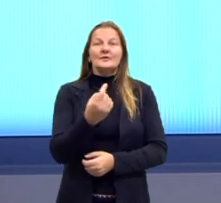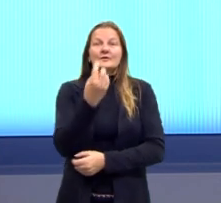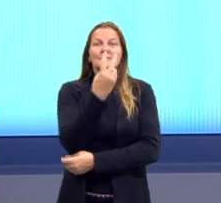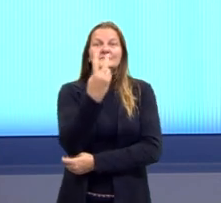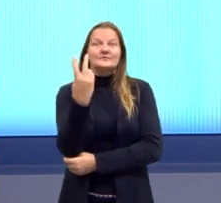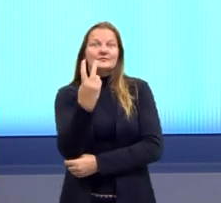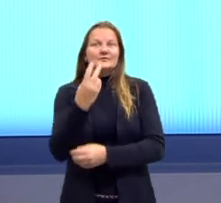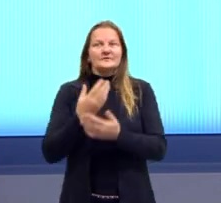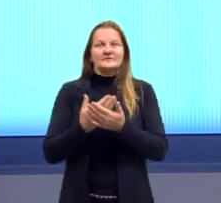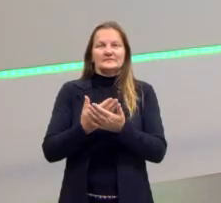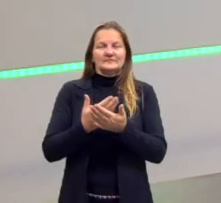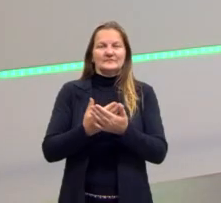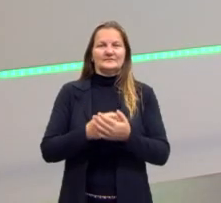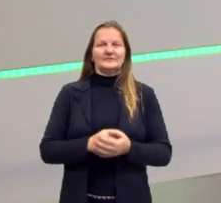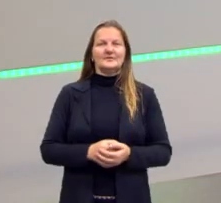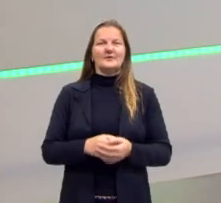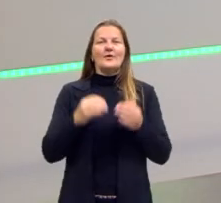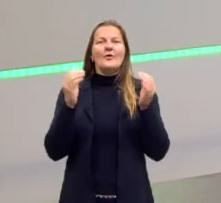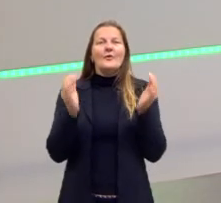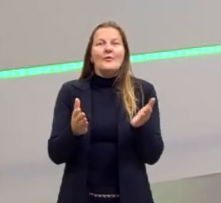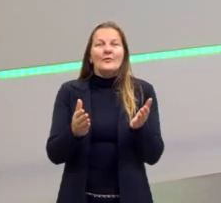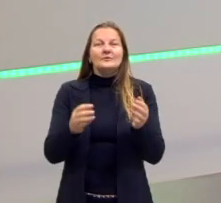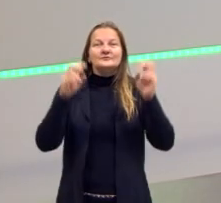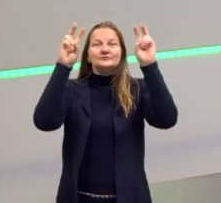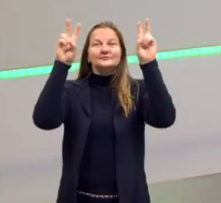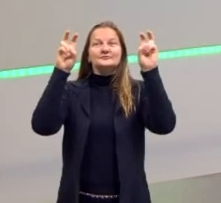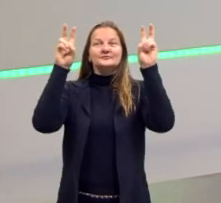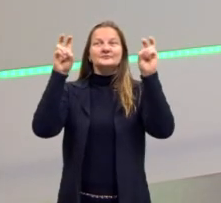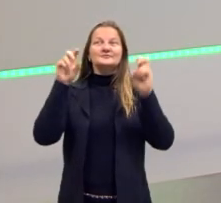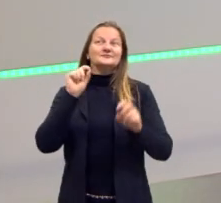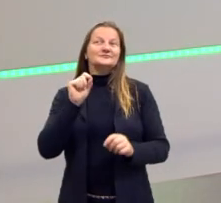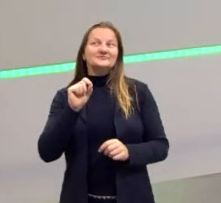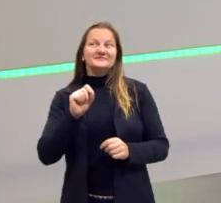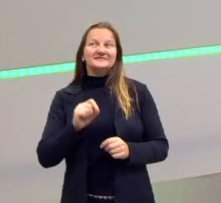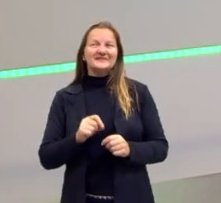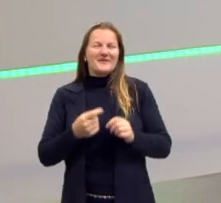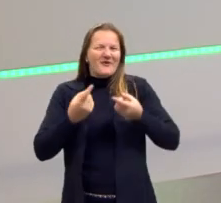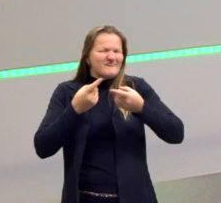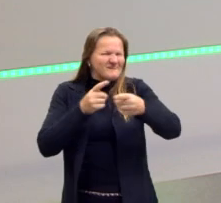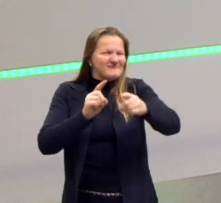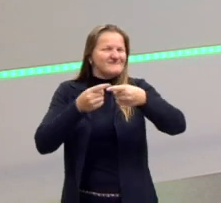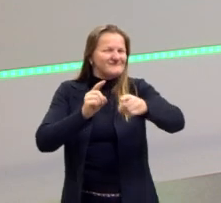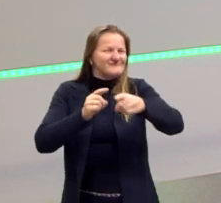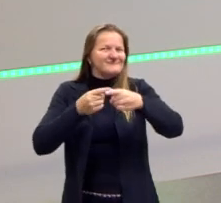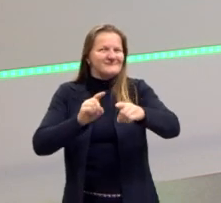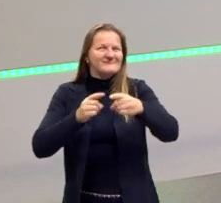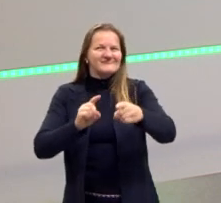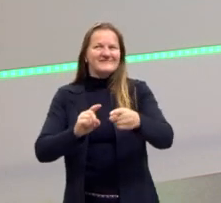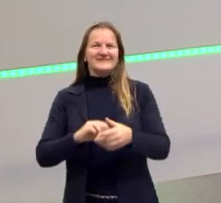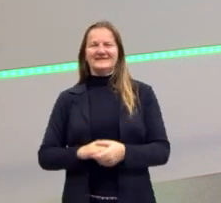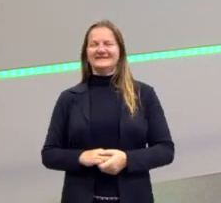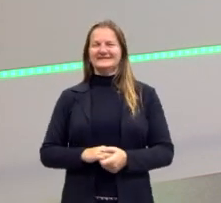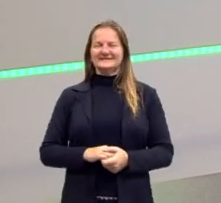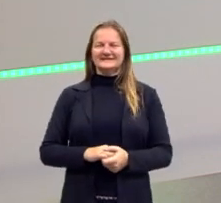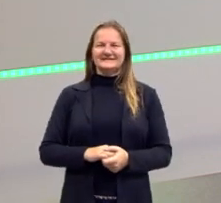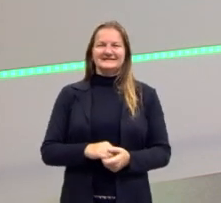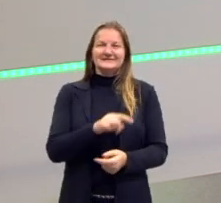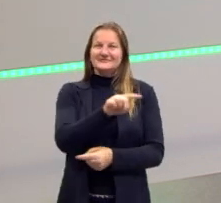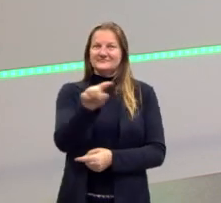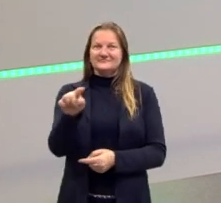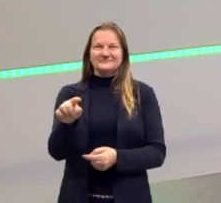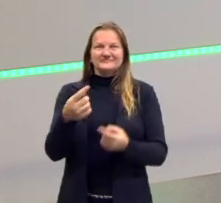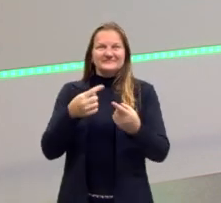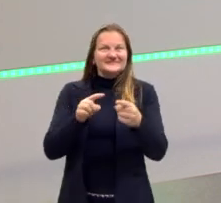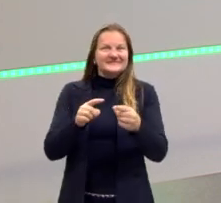22ª aula o meu título ele é mais uma provocação né Eu quero provocar